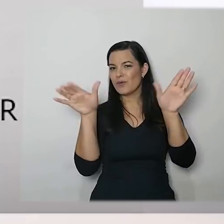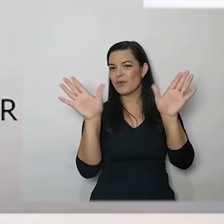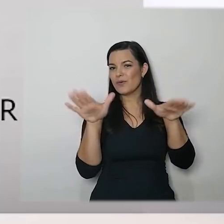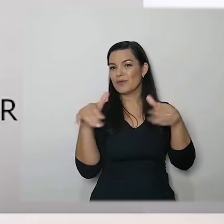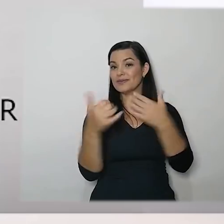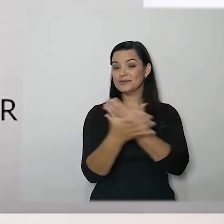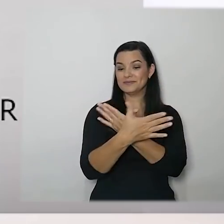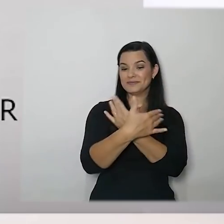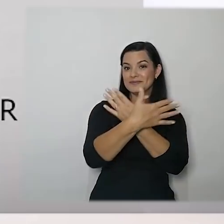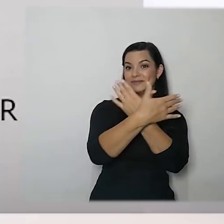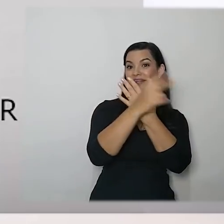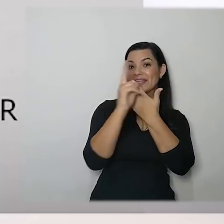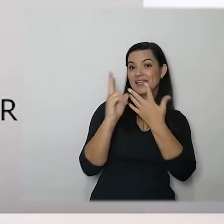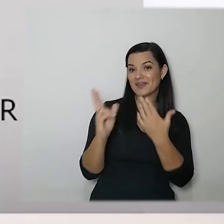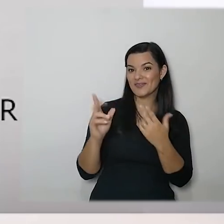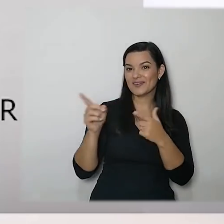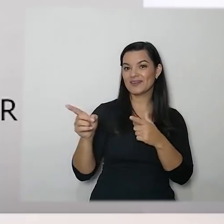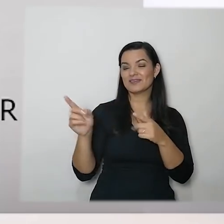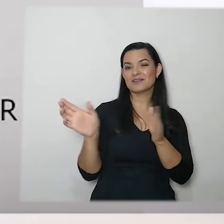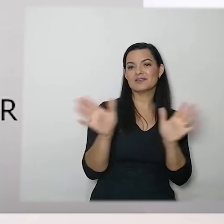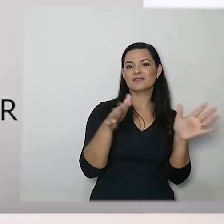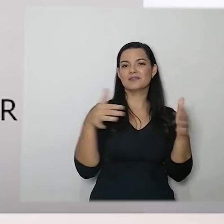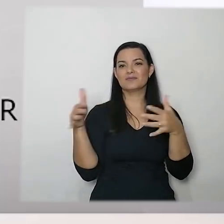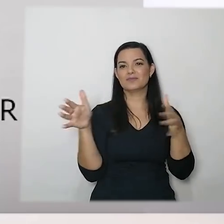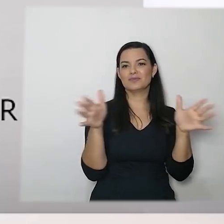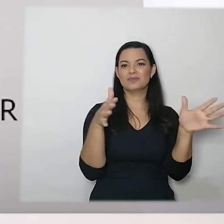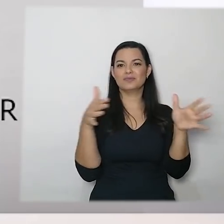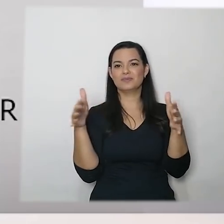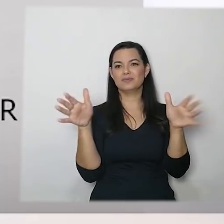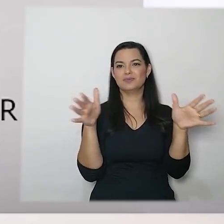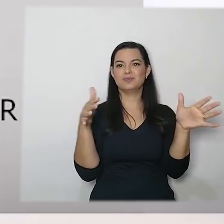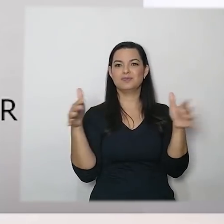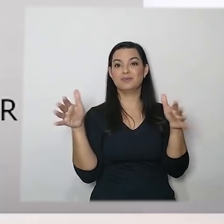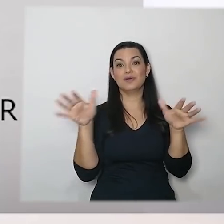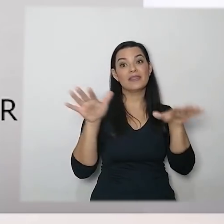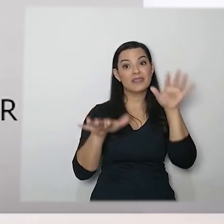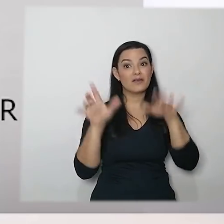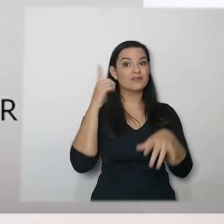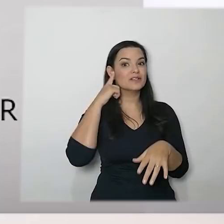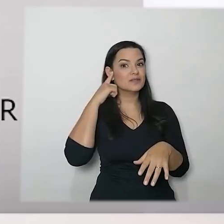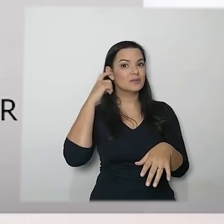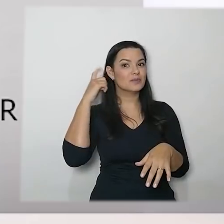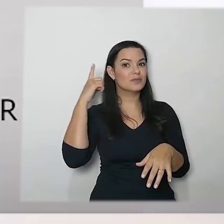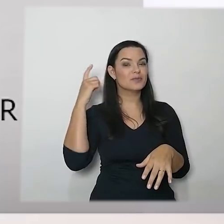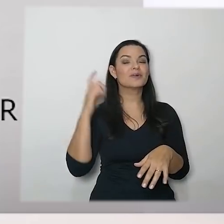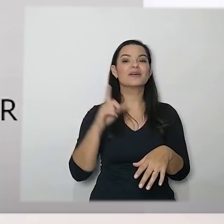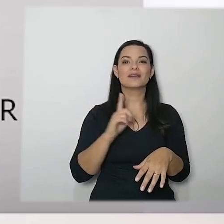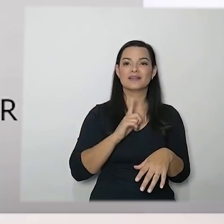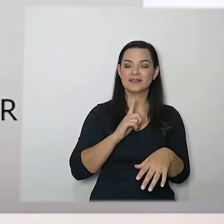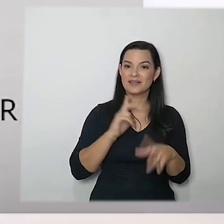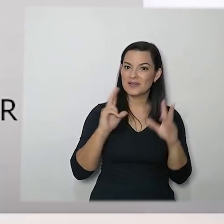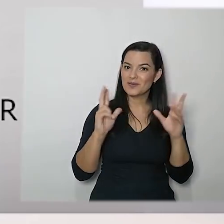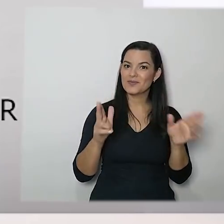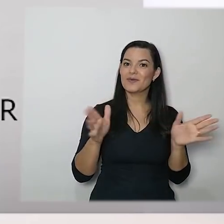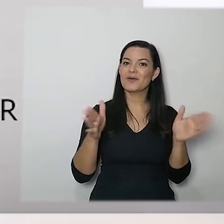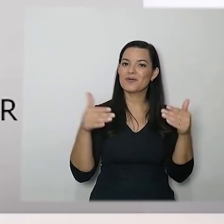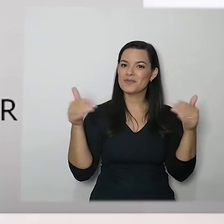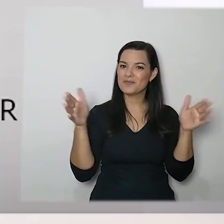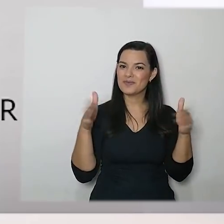borboletas que balançam. Deve até fazer o som do voo das borboletas,